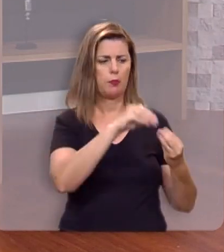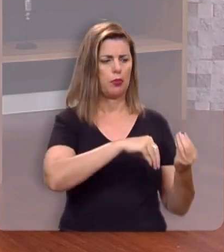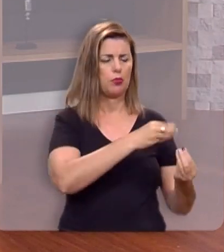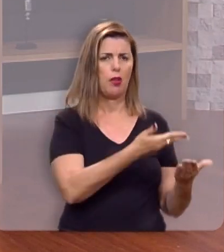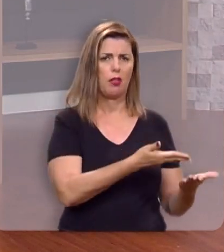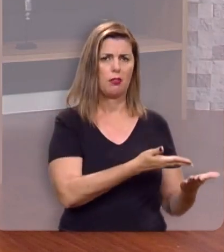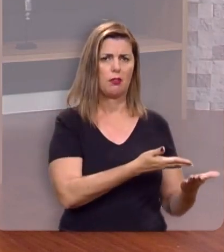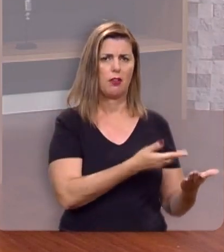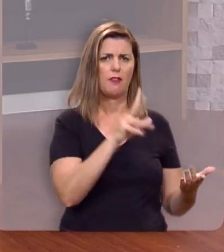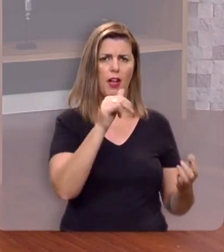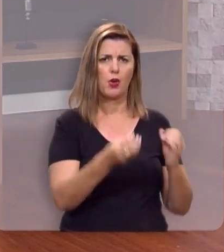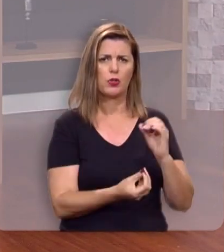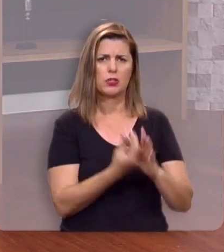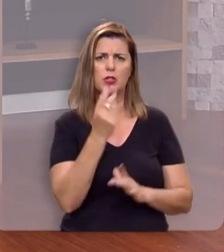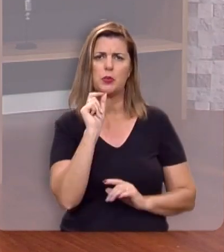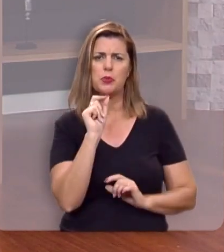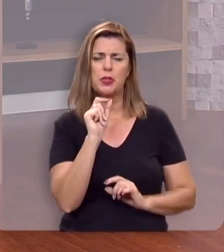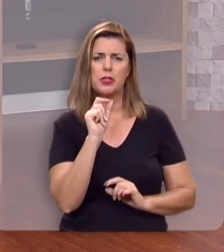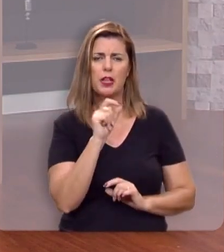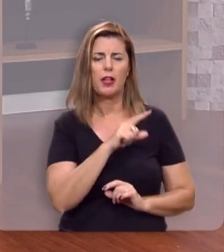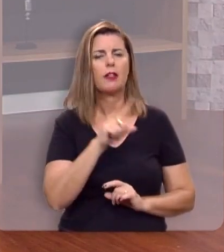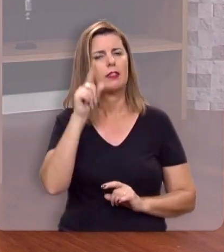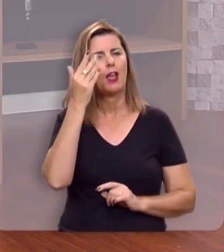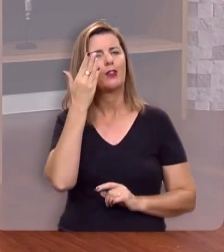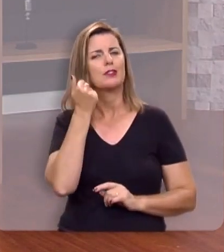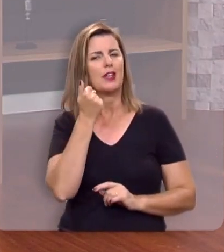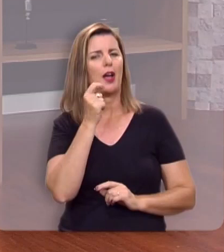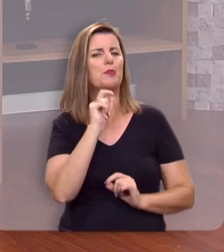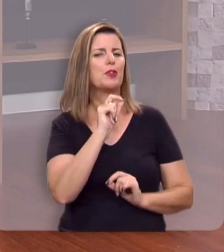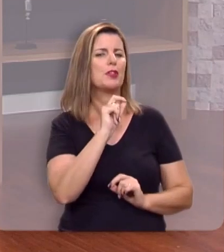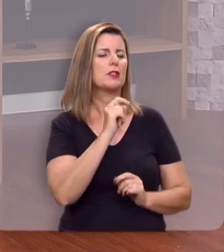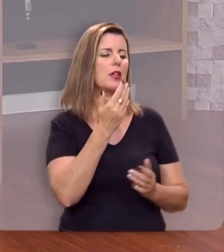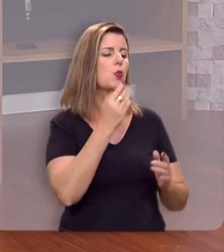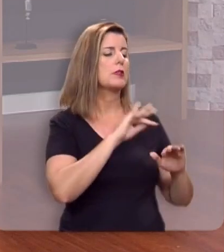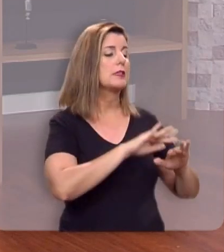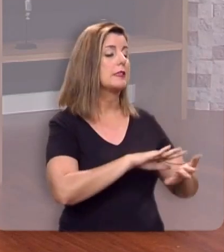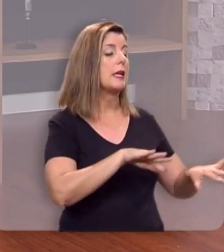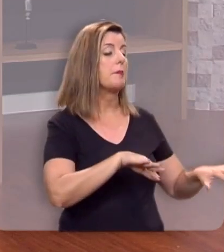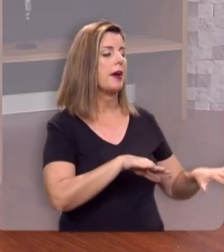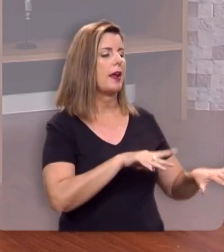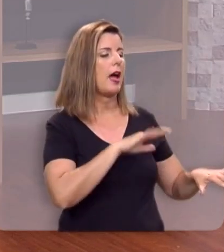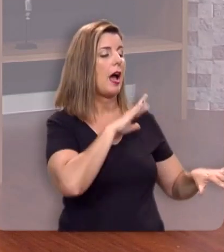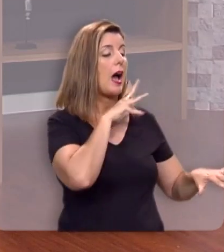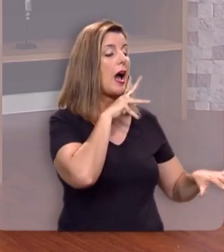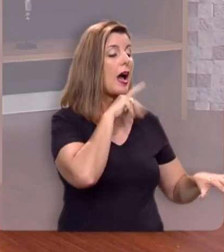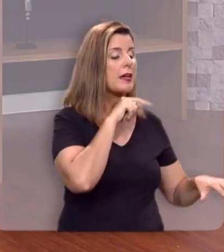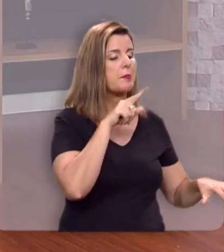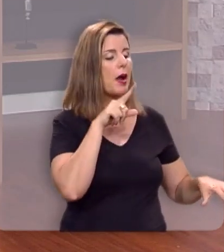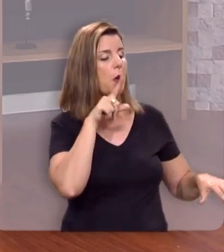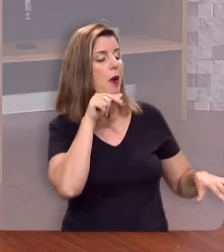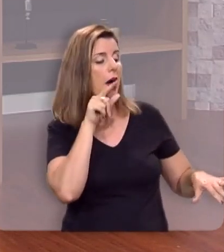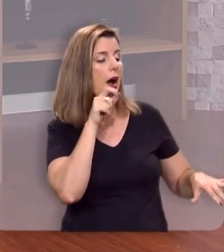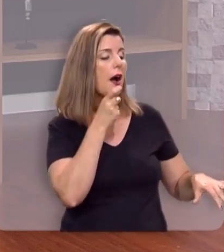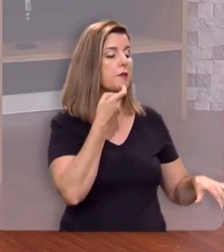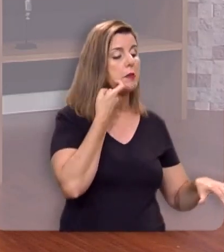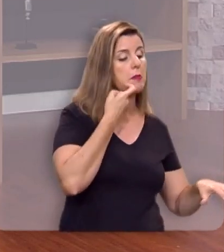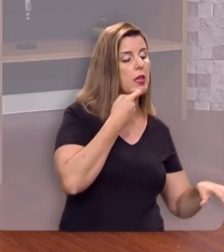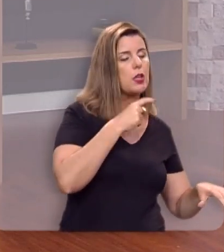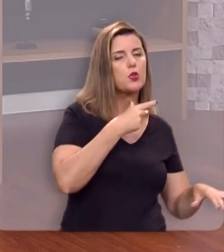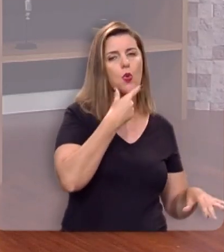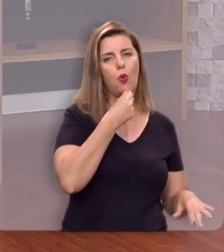acontecer? Deus sabe distinguir o que é pó de animal, o que é pó de ave, o que é pó de peixe, o que é pó de